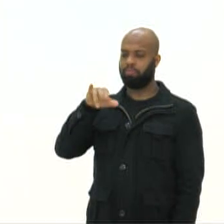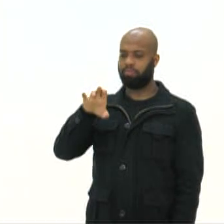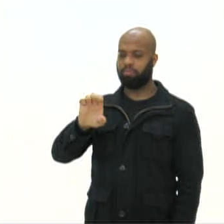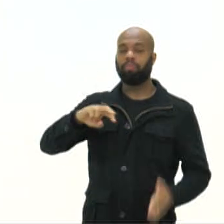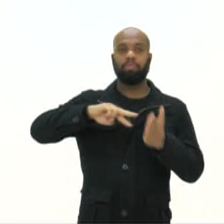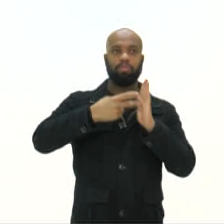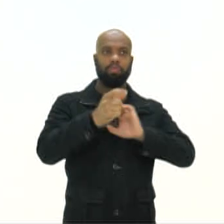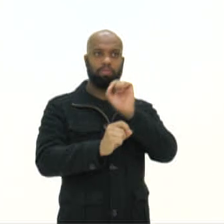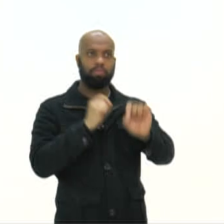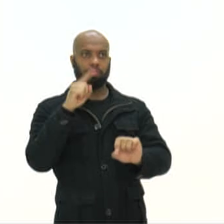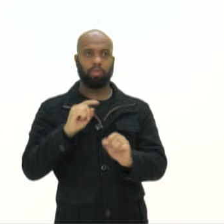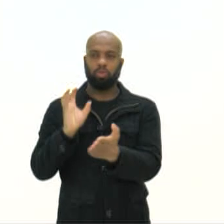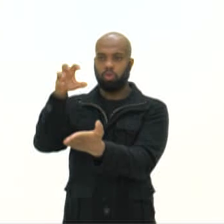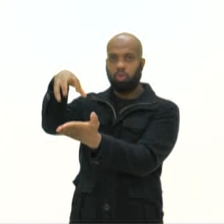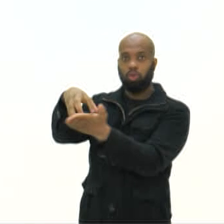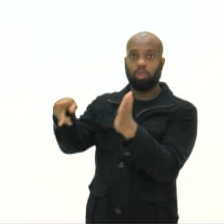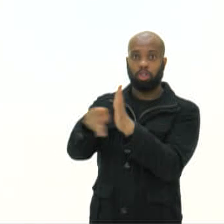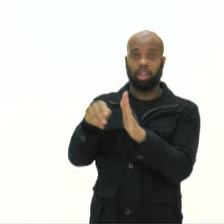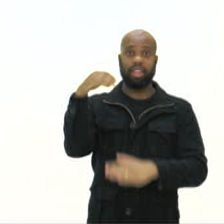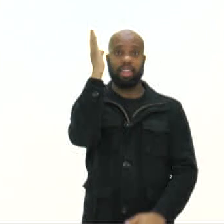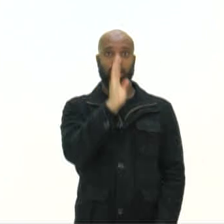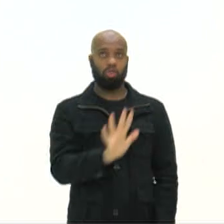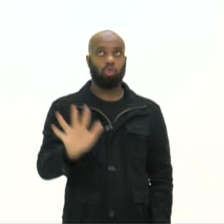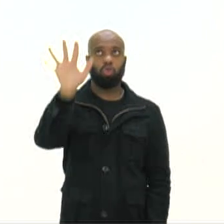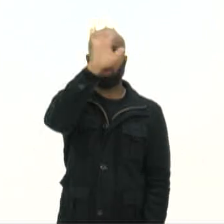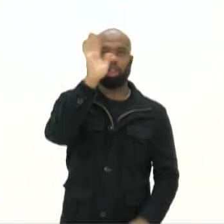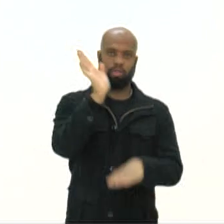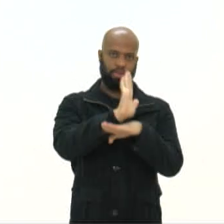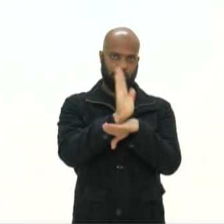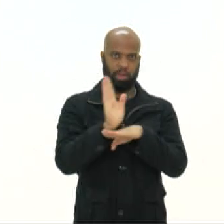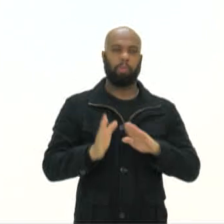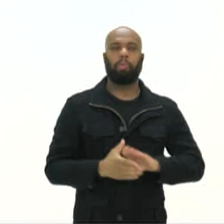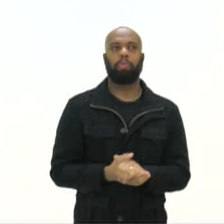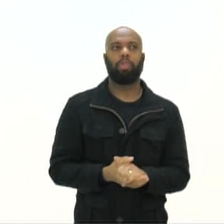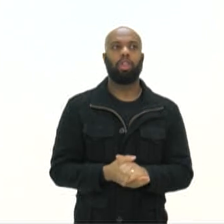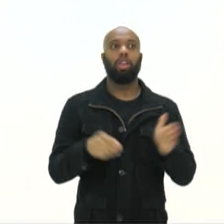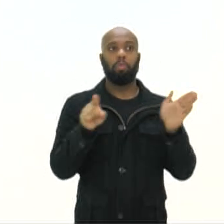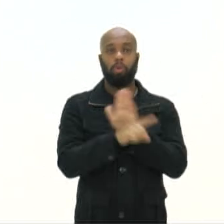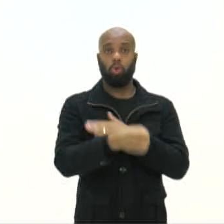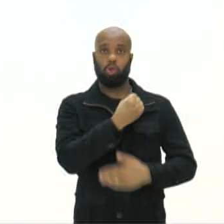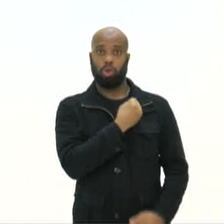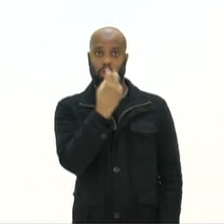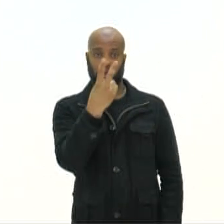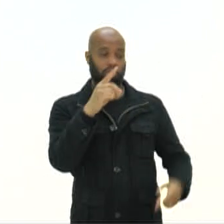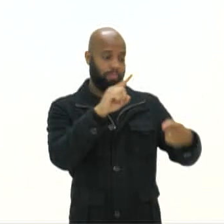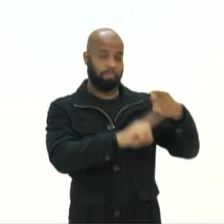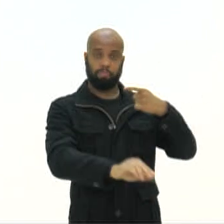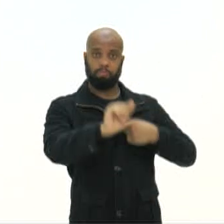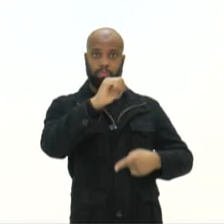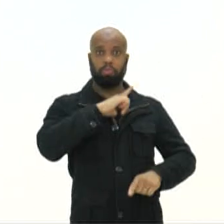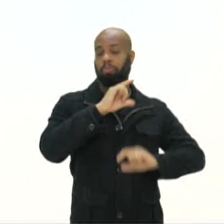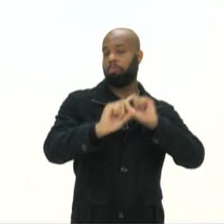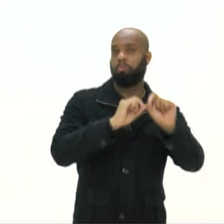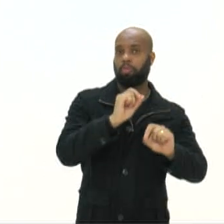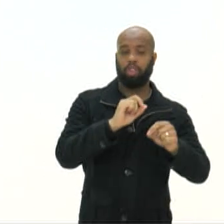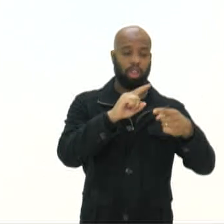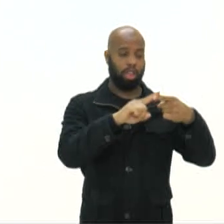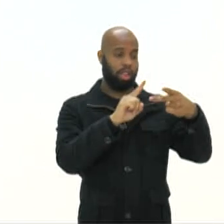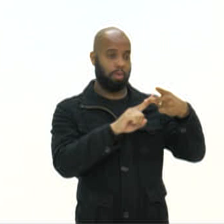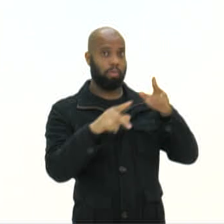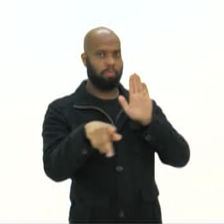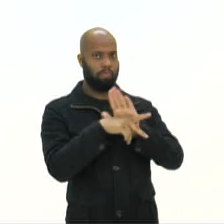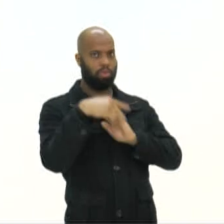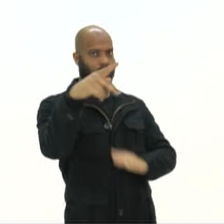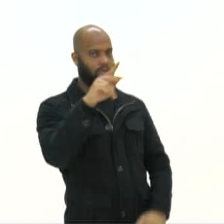quê? Agência Nacional do Cinema, tá bom? Daí aqui na número 2, letra A, eu tinha, aí a A e a B era